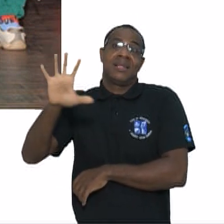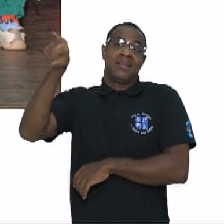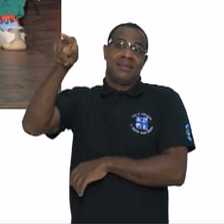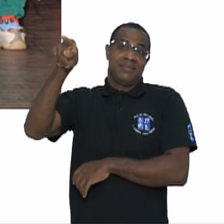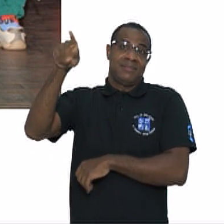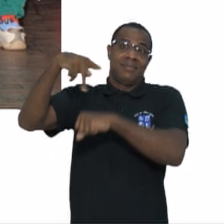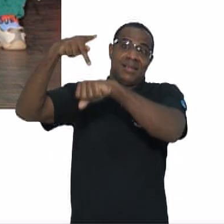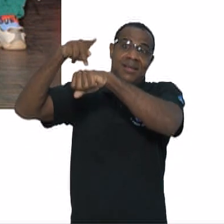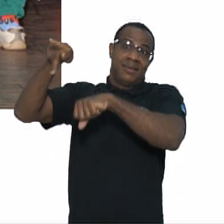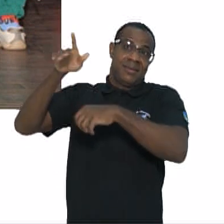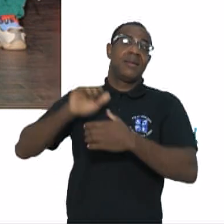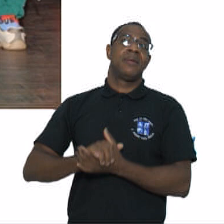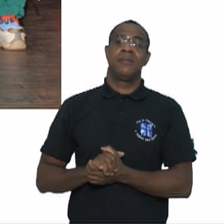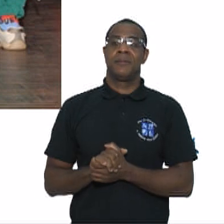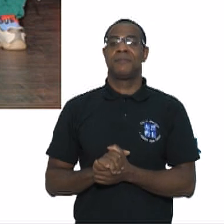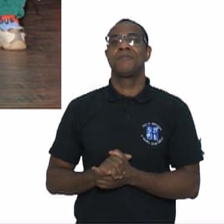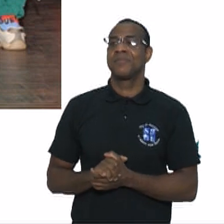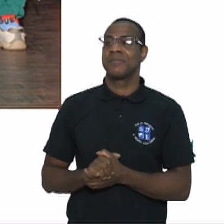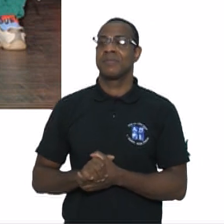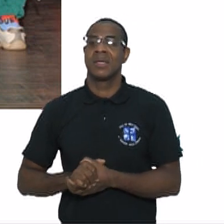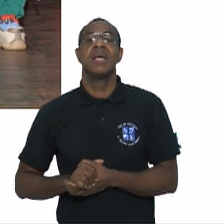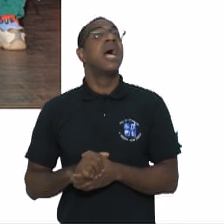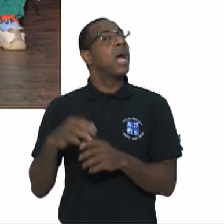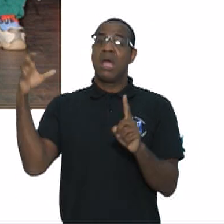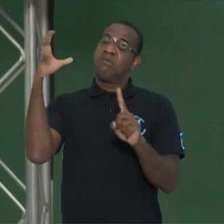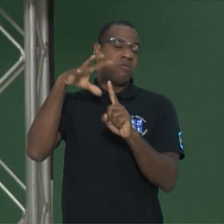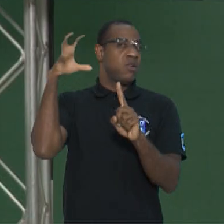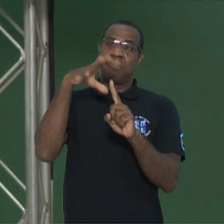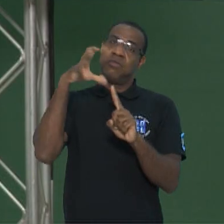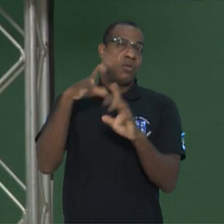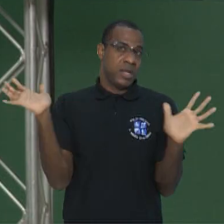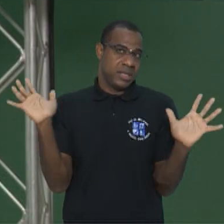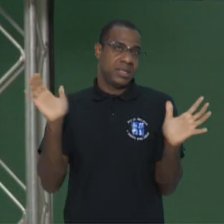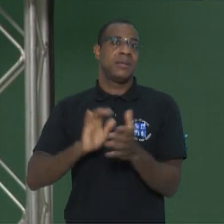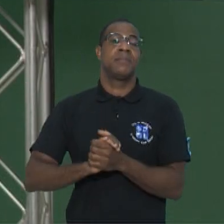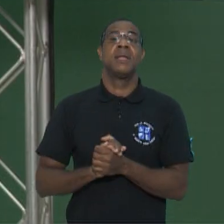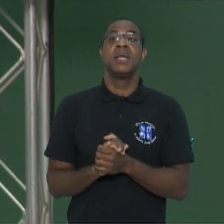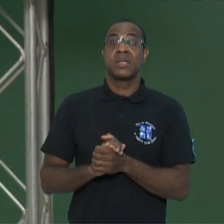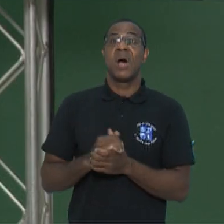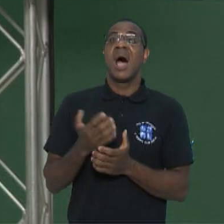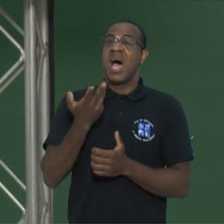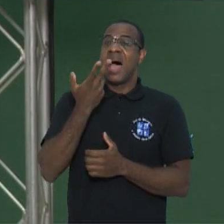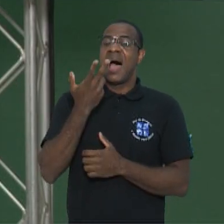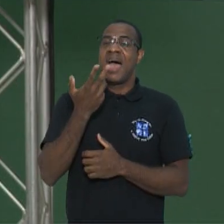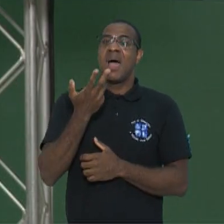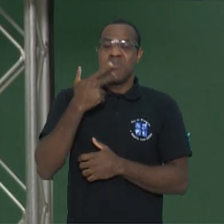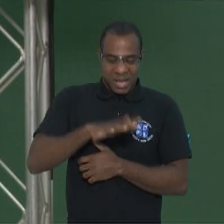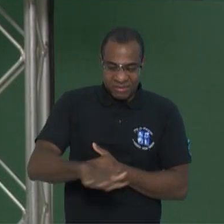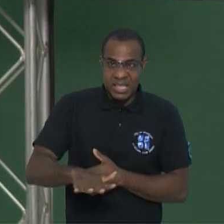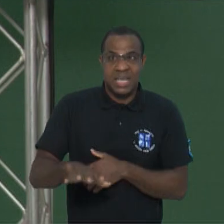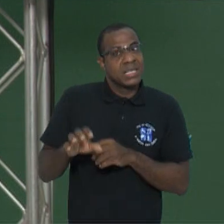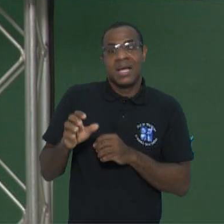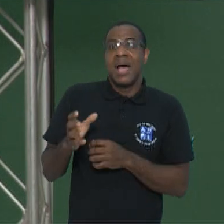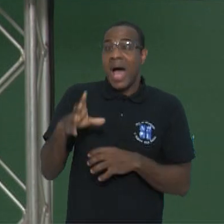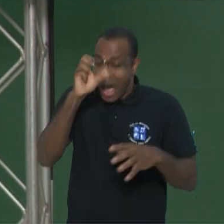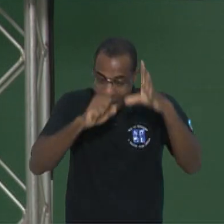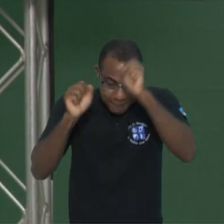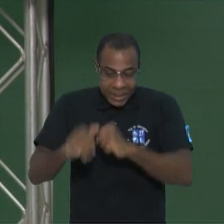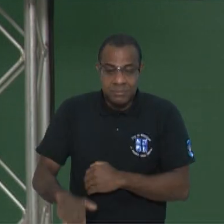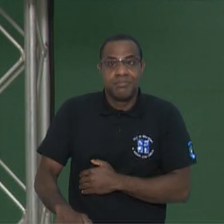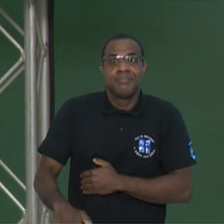Então, desde crianças, mesmo não morando na Itália, aprendem a cultura, aprendem os modos de vida, os